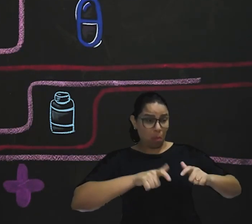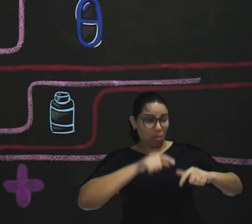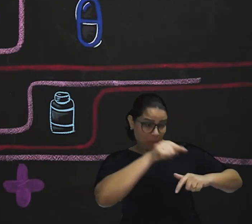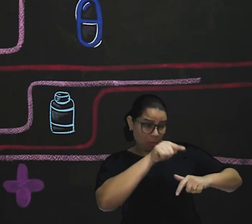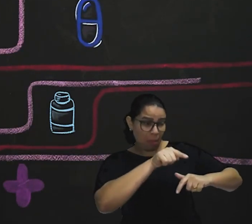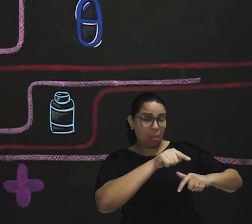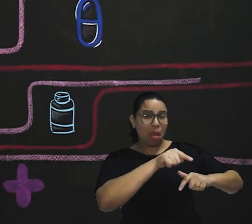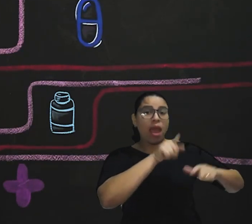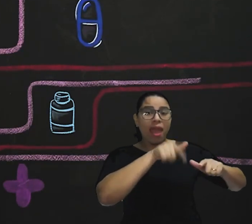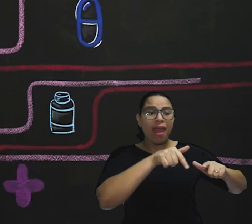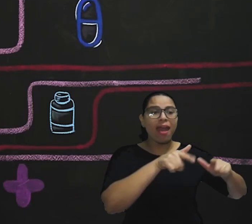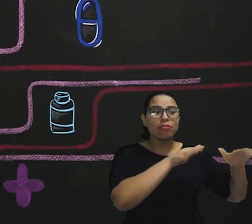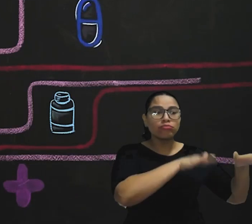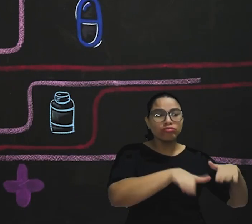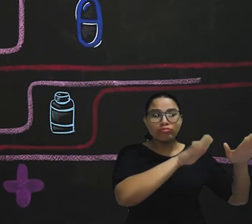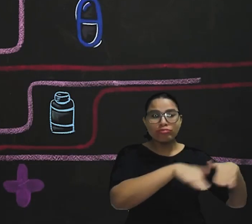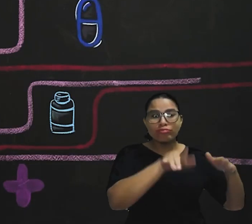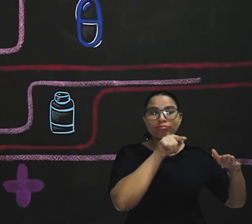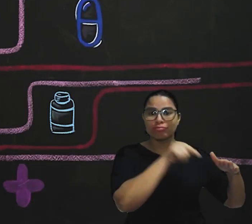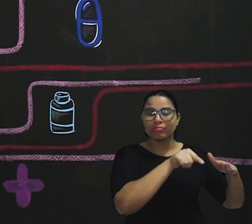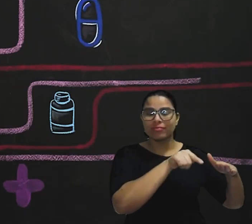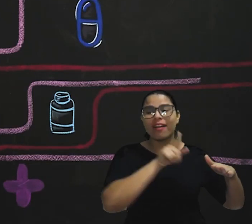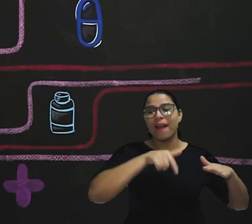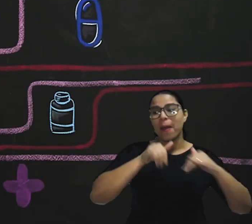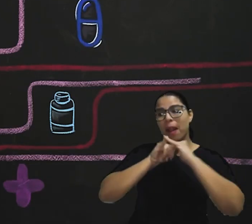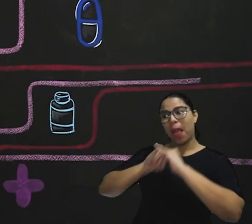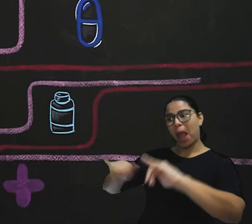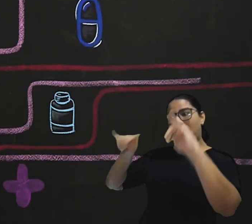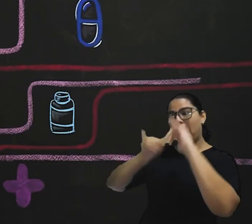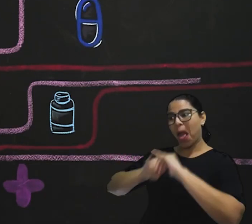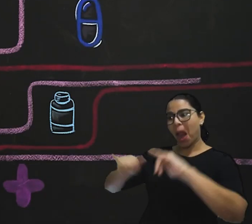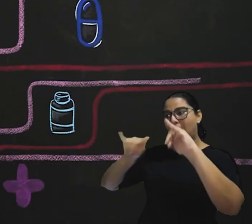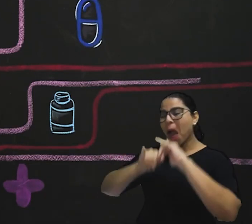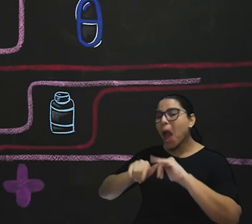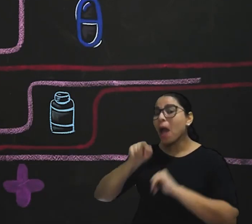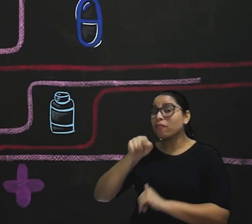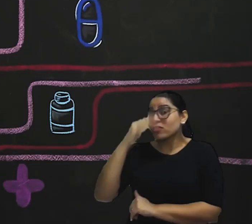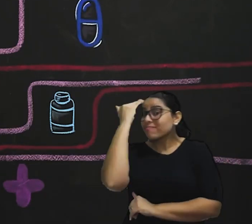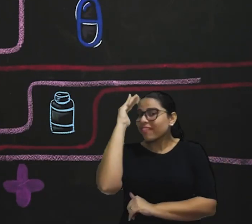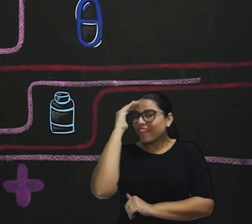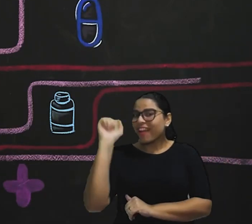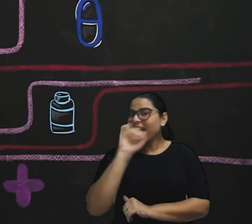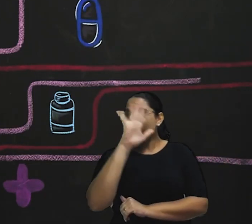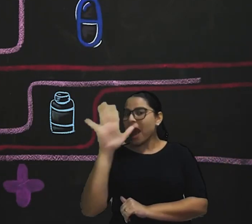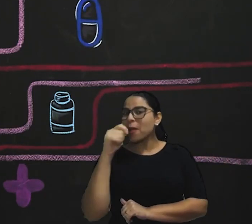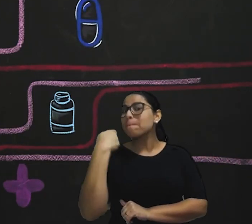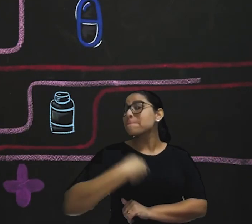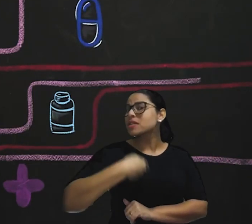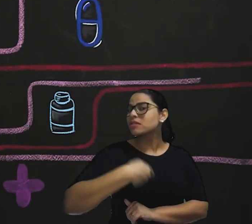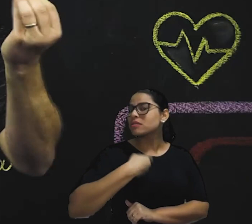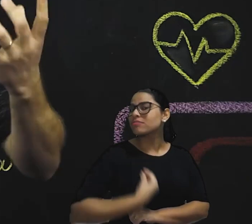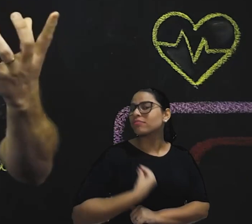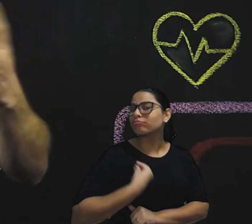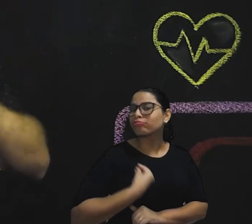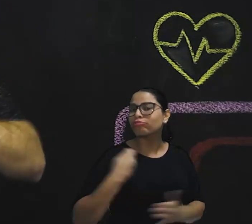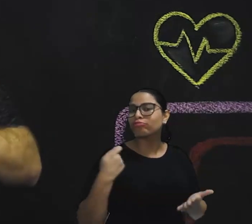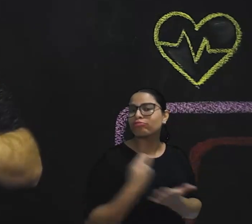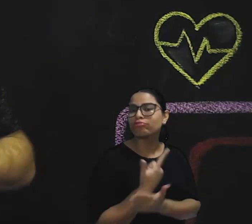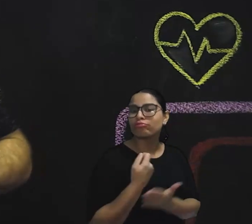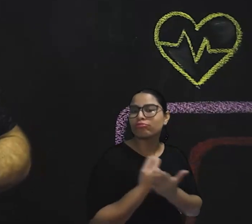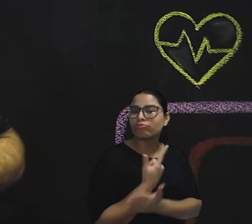acaba servindo também para propagandear, para fazer você entender que é aquilo que você precisa consumir.